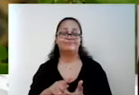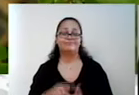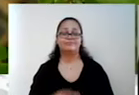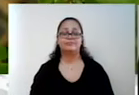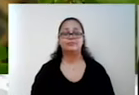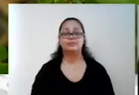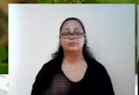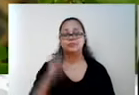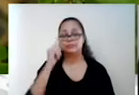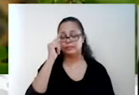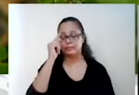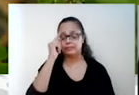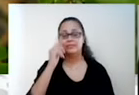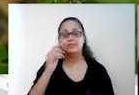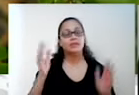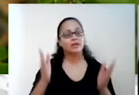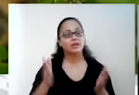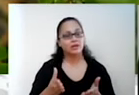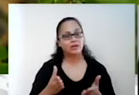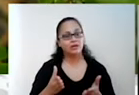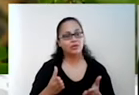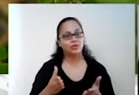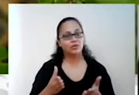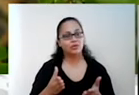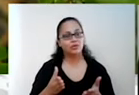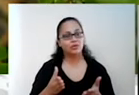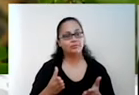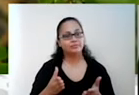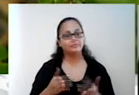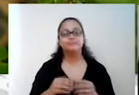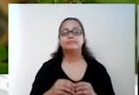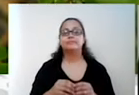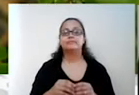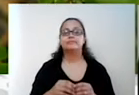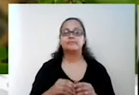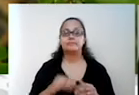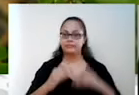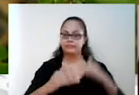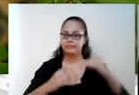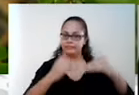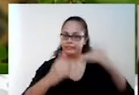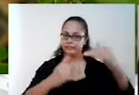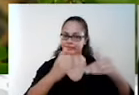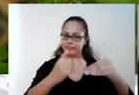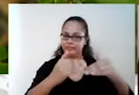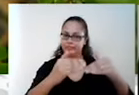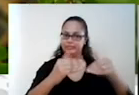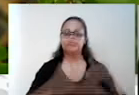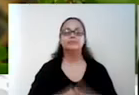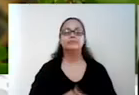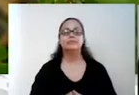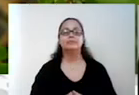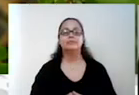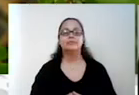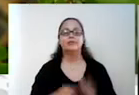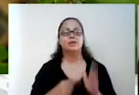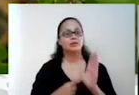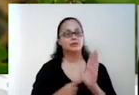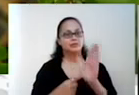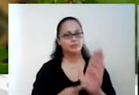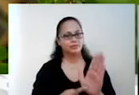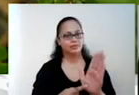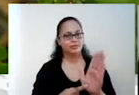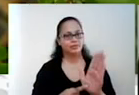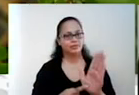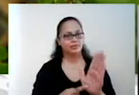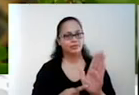Bom, agora falar um pouco sobre a reprodução das pteridófitas. Nessa figura eu apresento uma samambaia.